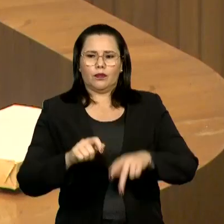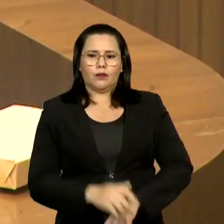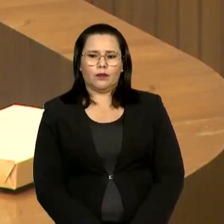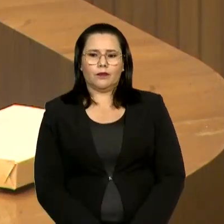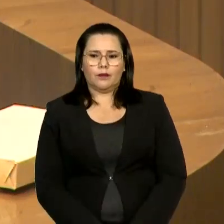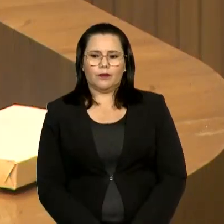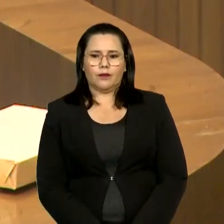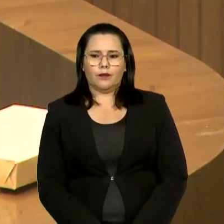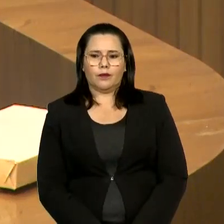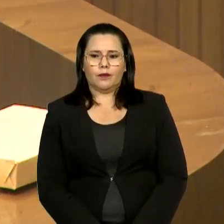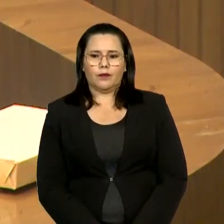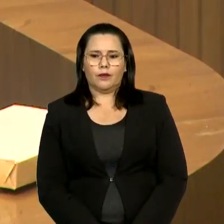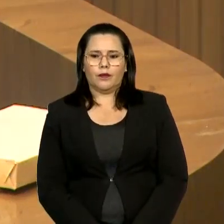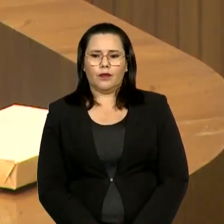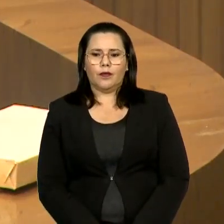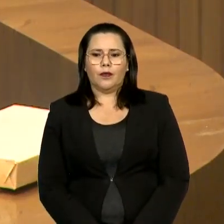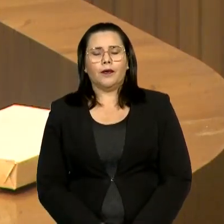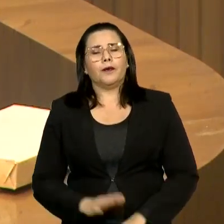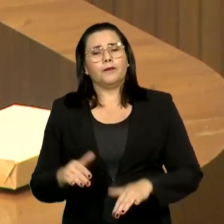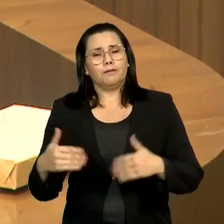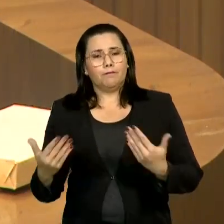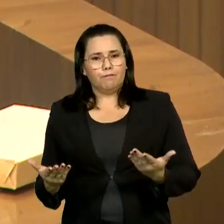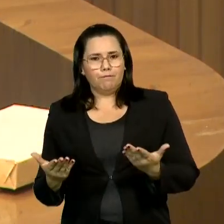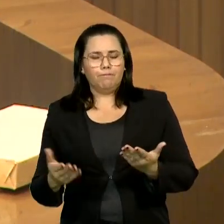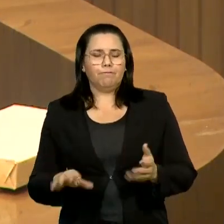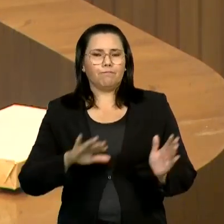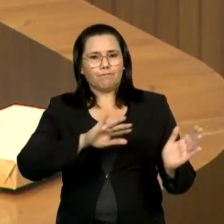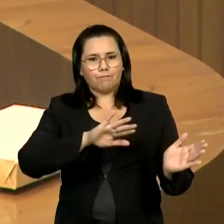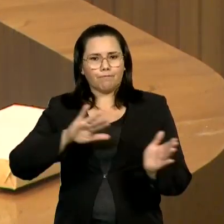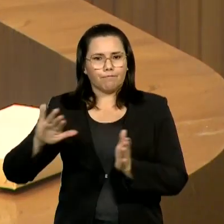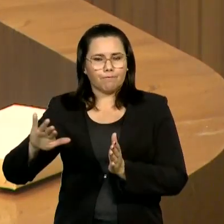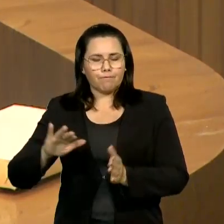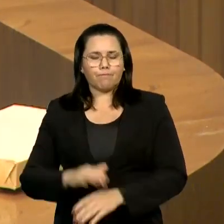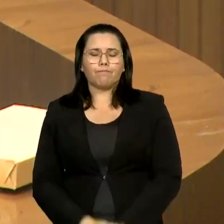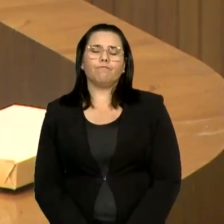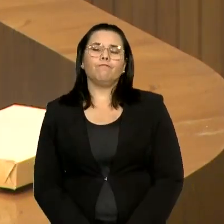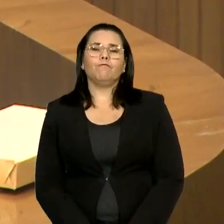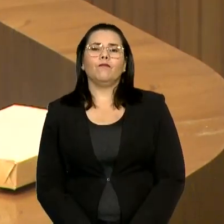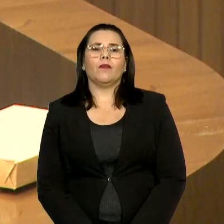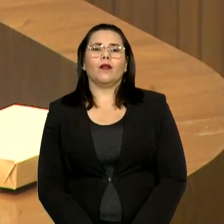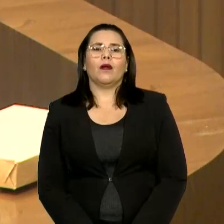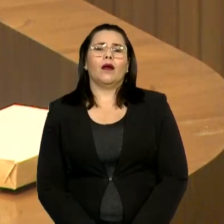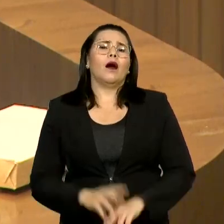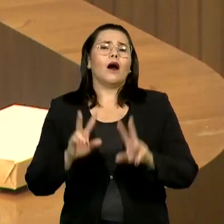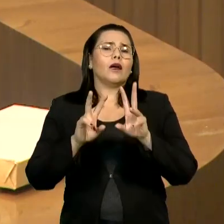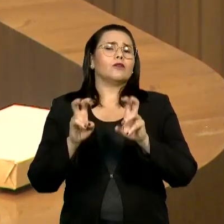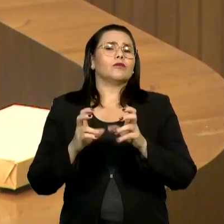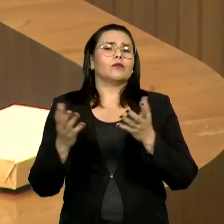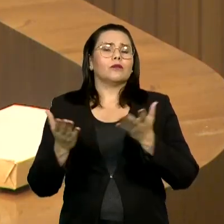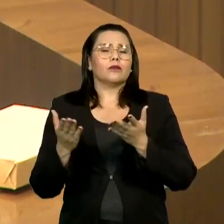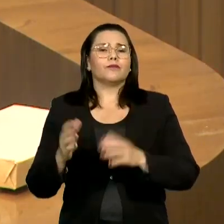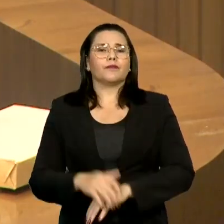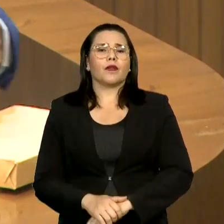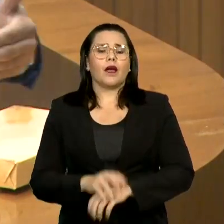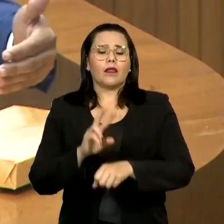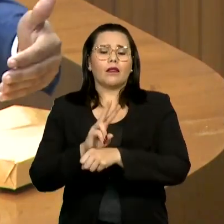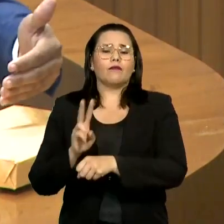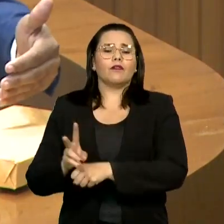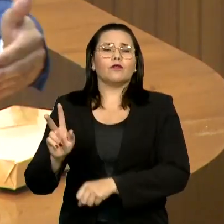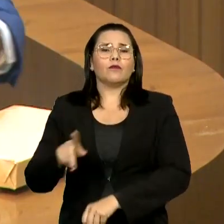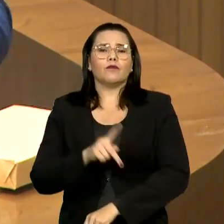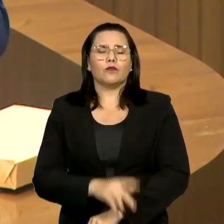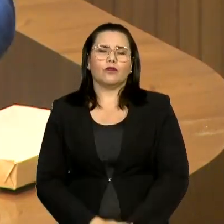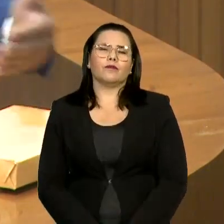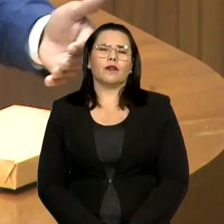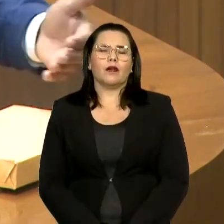Pauta nós temos nessa casa, desde o nosso mandato, defesa dos professores. E realizamos mais de 60 audiências